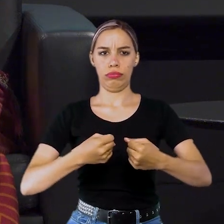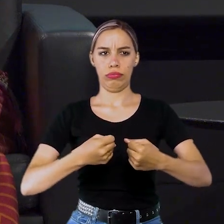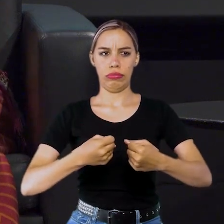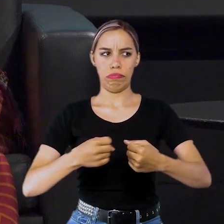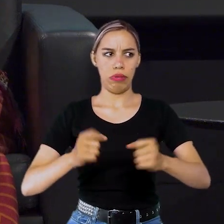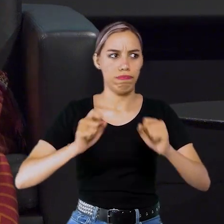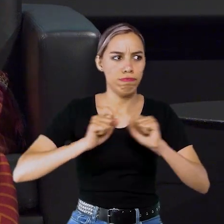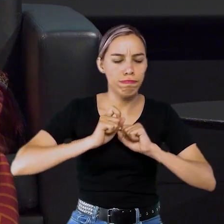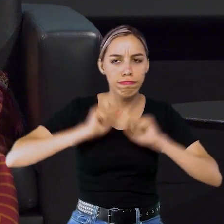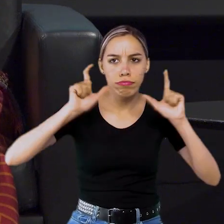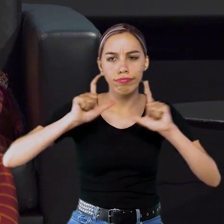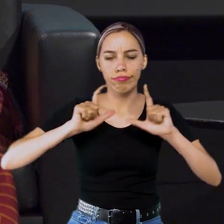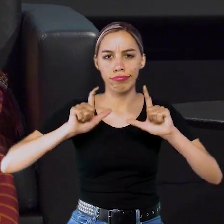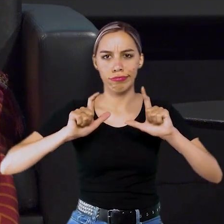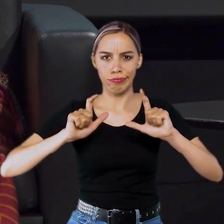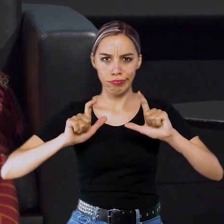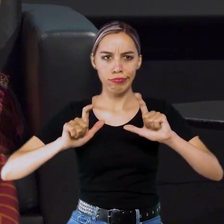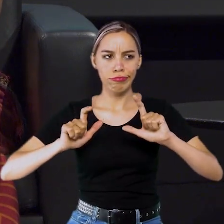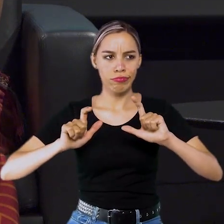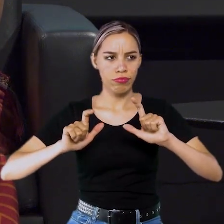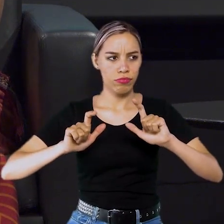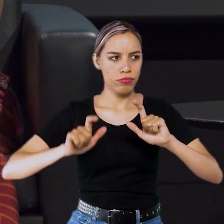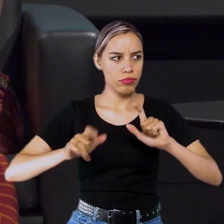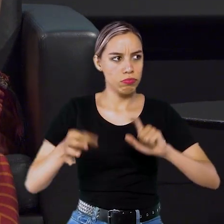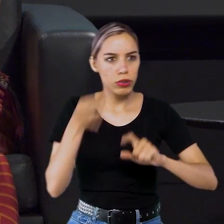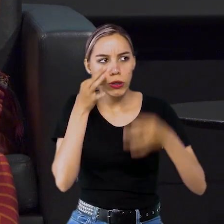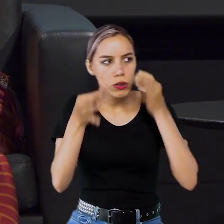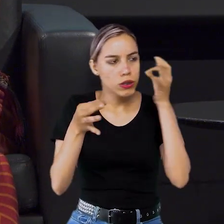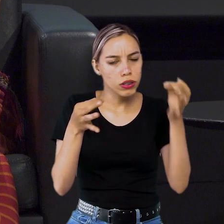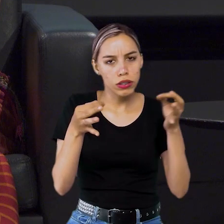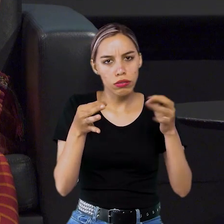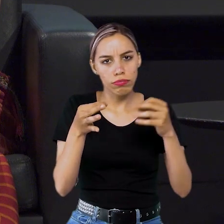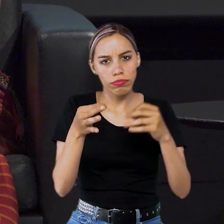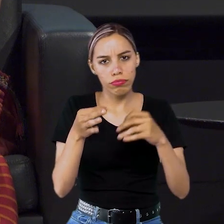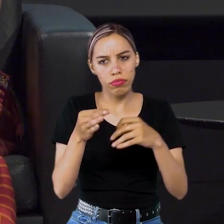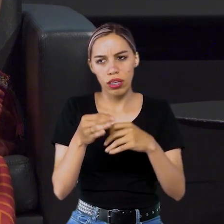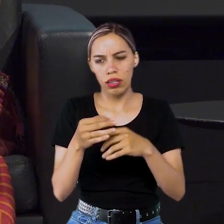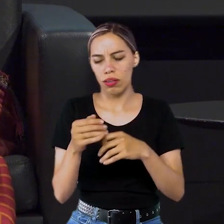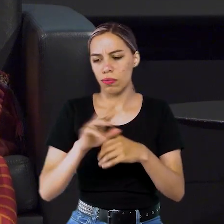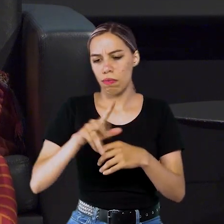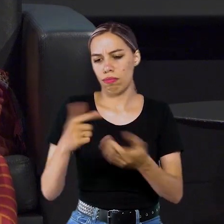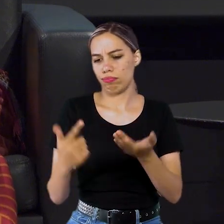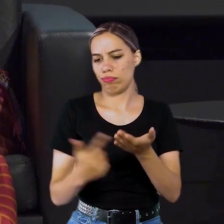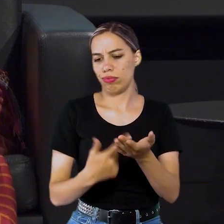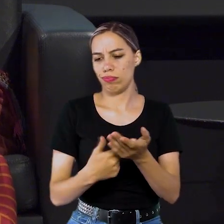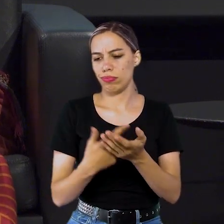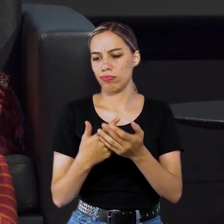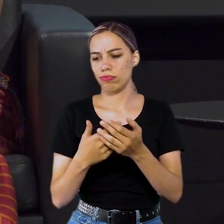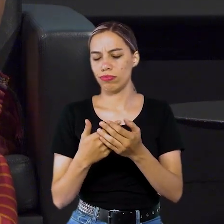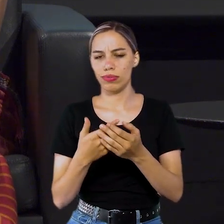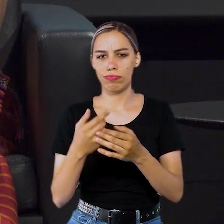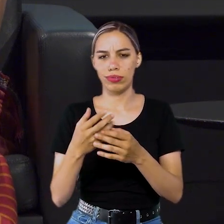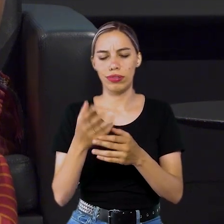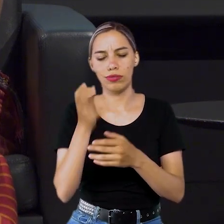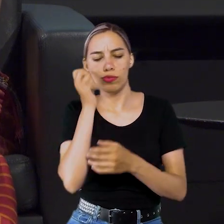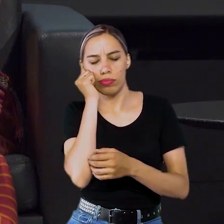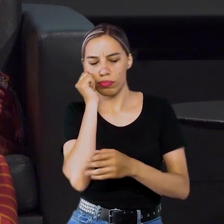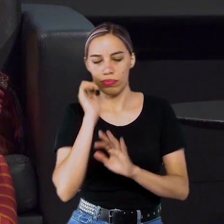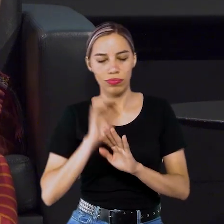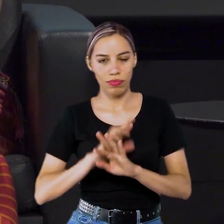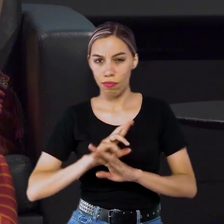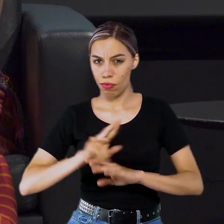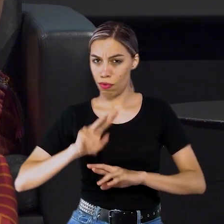mas não para dormir, né? Então eu vejo que os pensadores e as pensadoras indígenas vêm